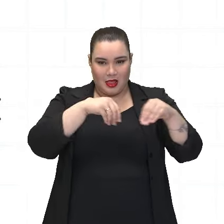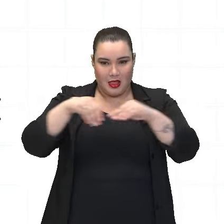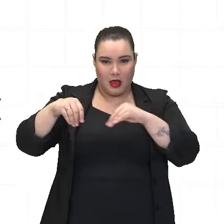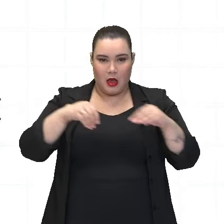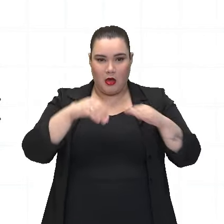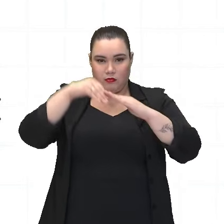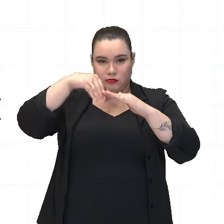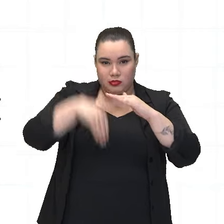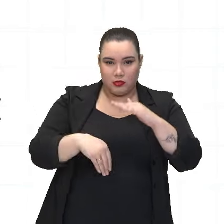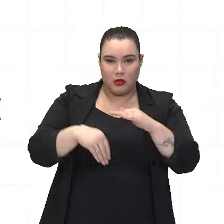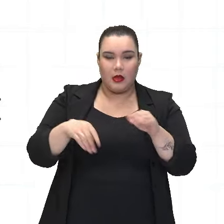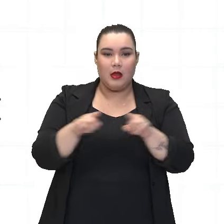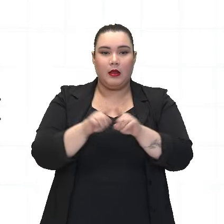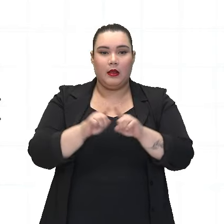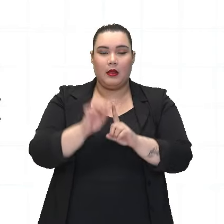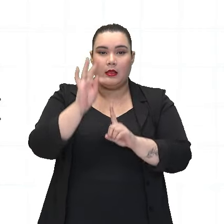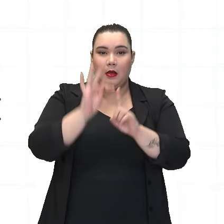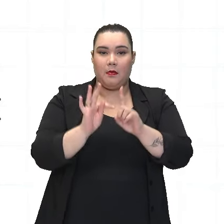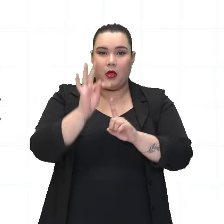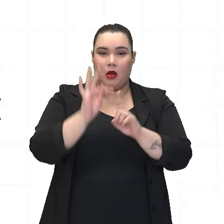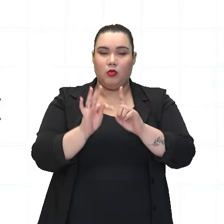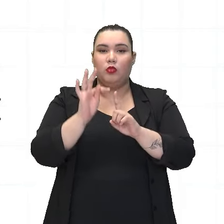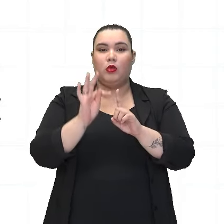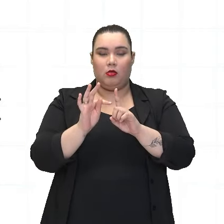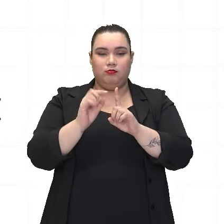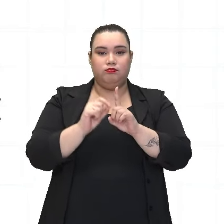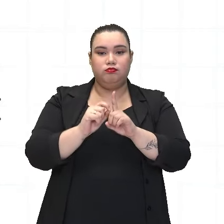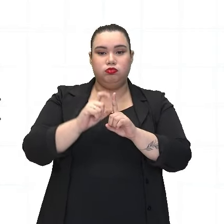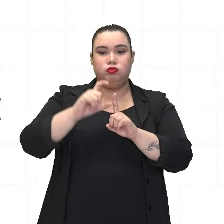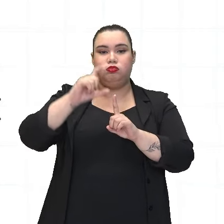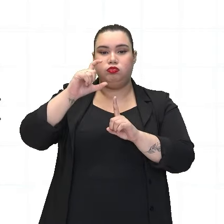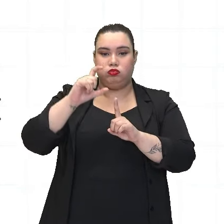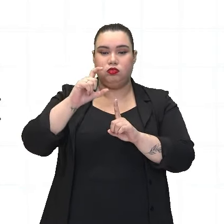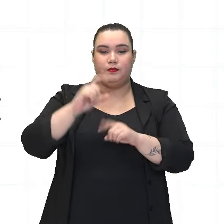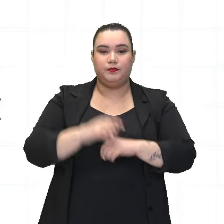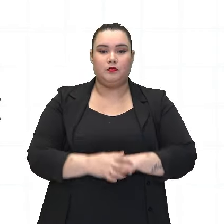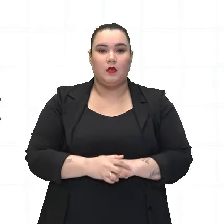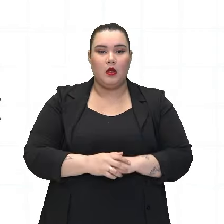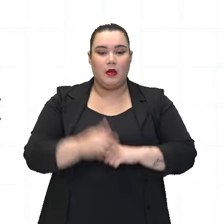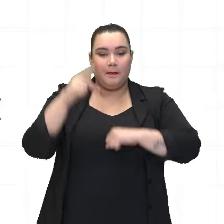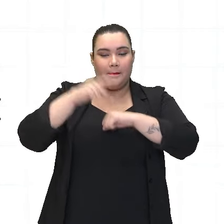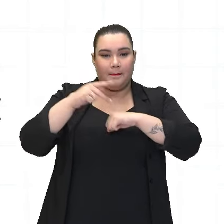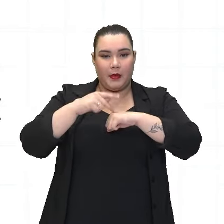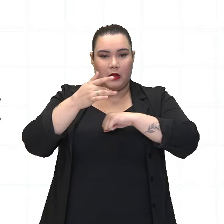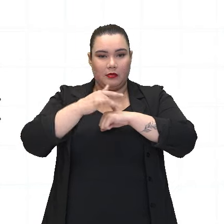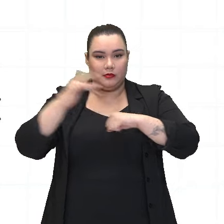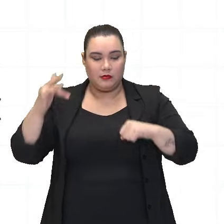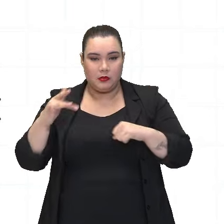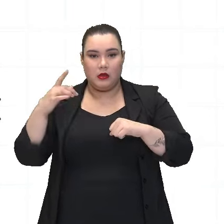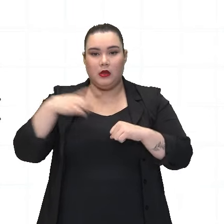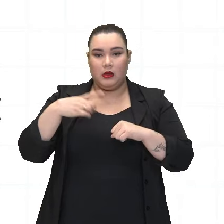a concentração de altas temperaturas. Os diamantes chegam à superfície